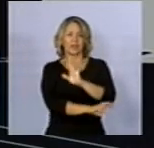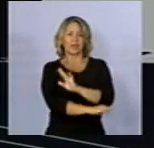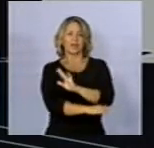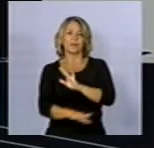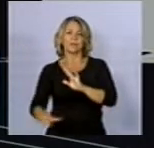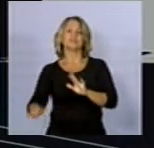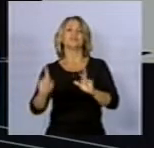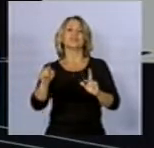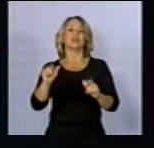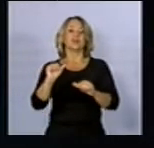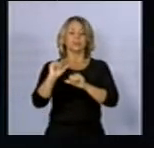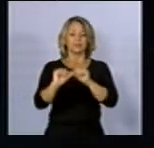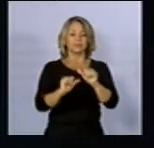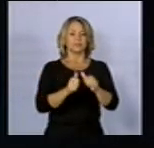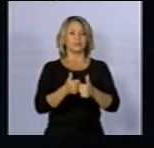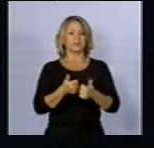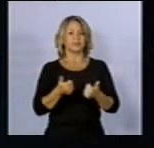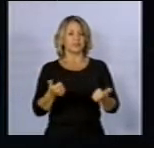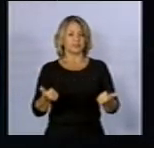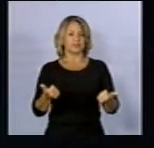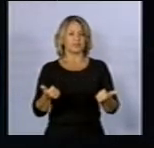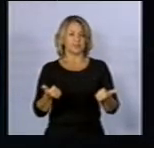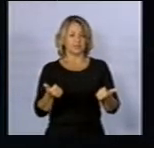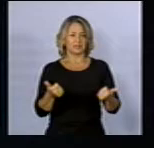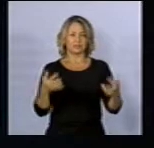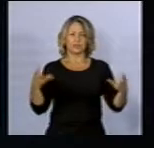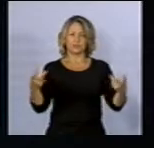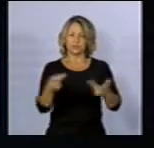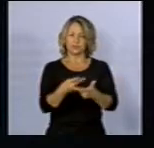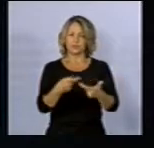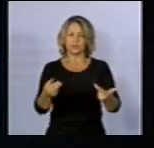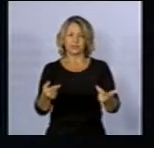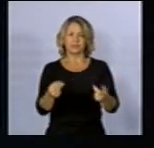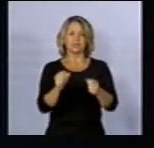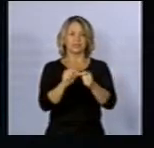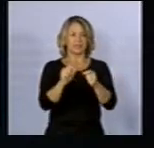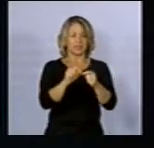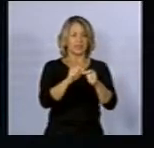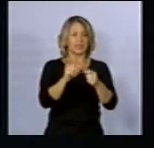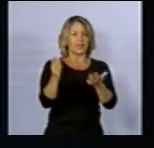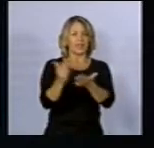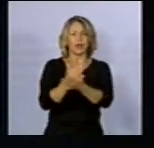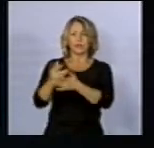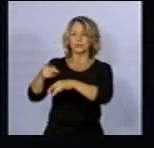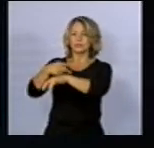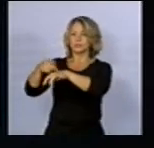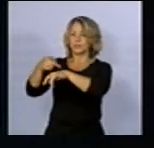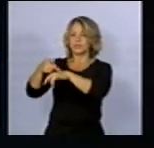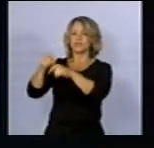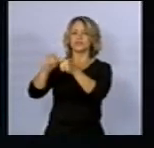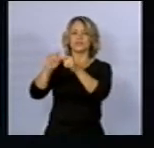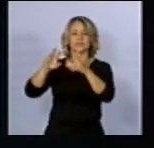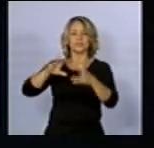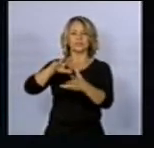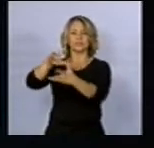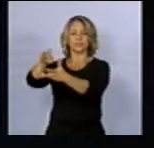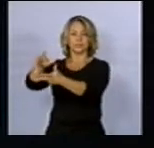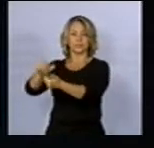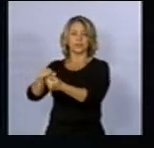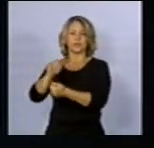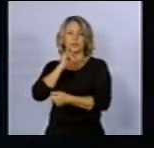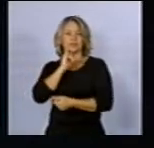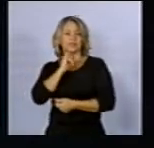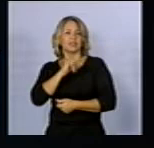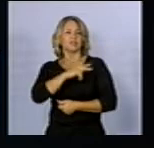uma revisão das atitudes adotadas por diferentes países em todo o mundo, Nova